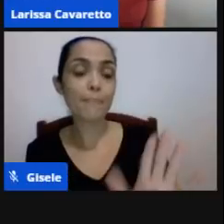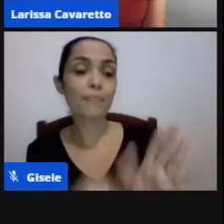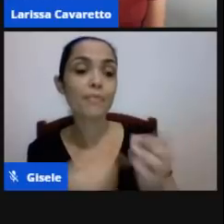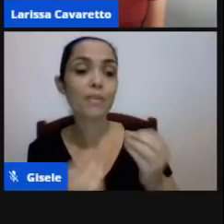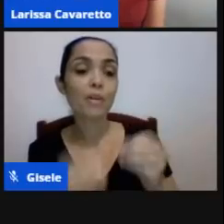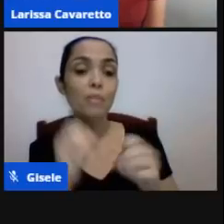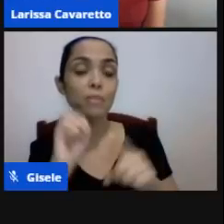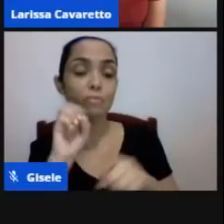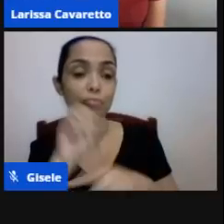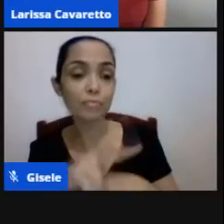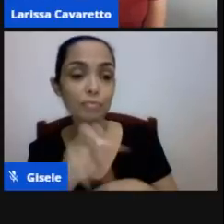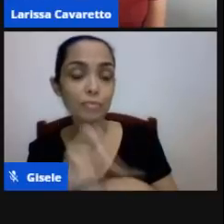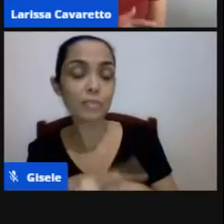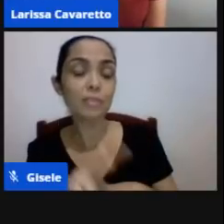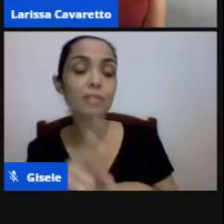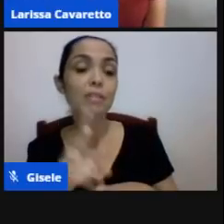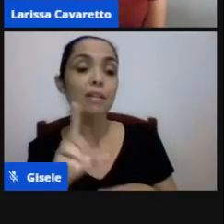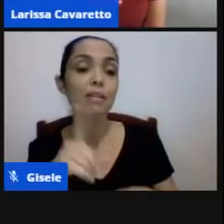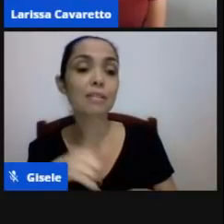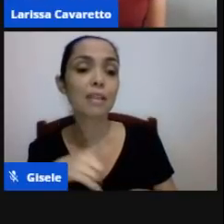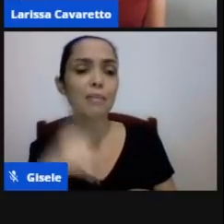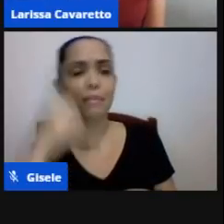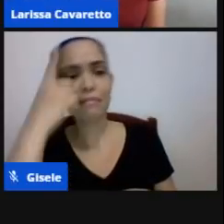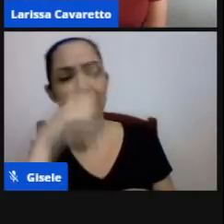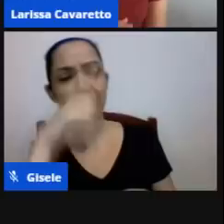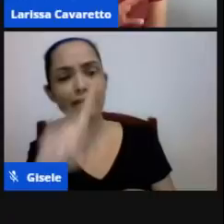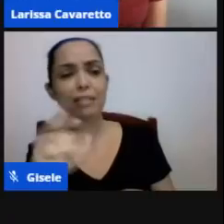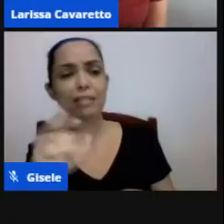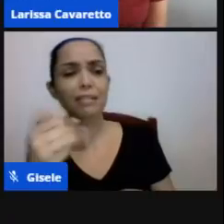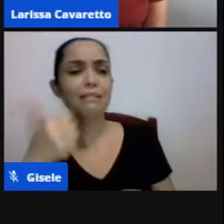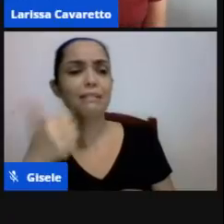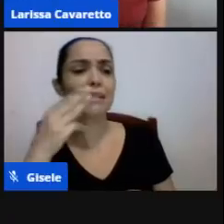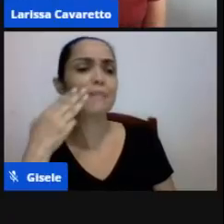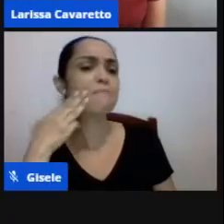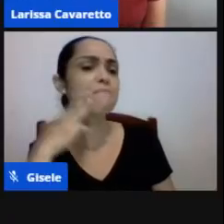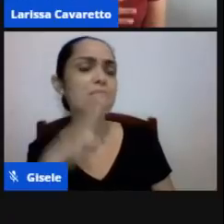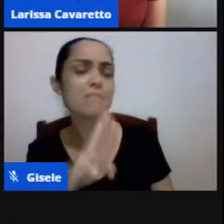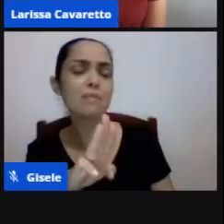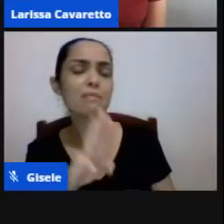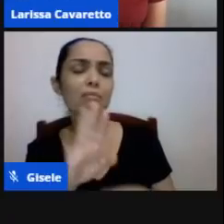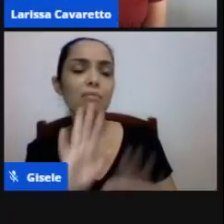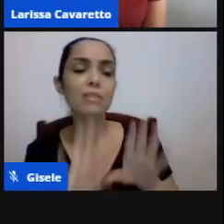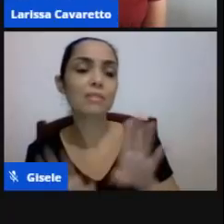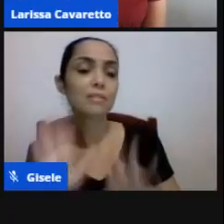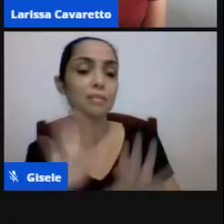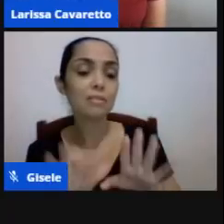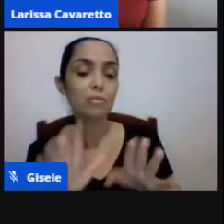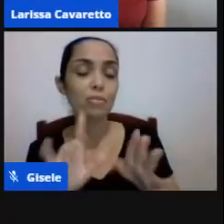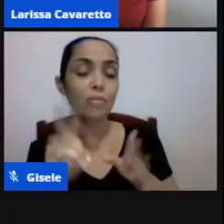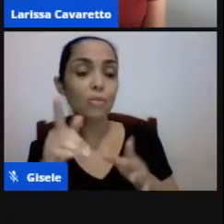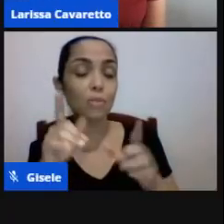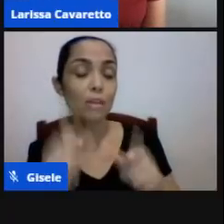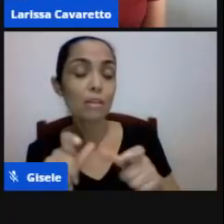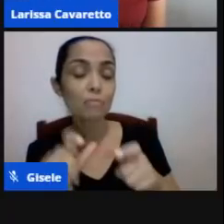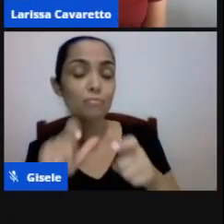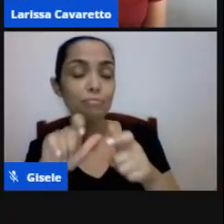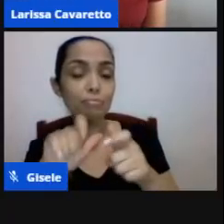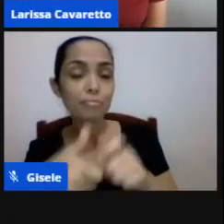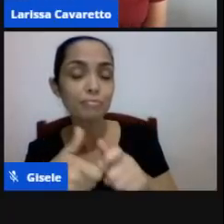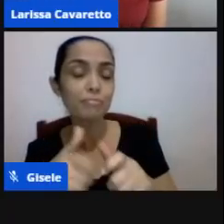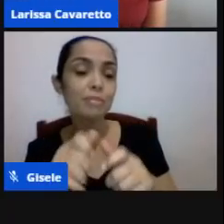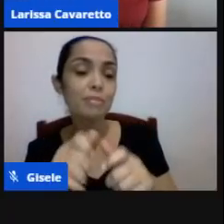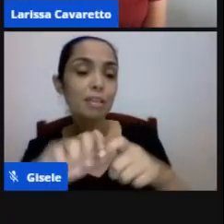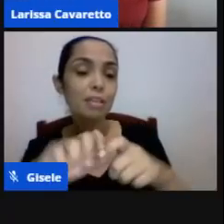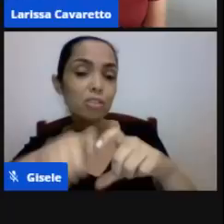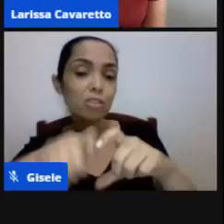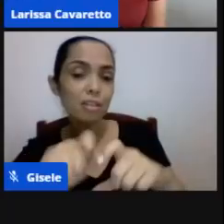transmissão, ela ocorreria uma vez a cada 10 mil vezes que você toca em um local contaminado. Então, ela é muito mais difícil de